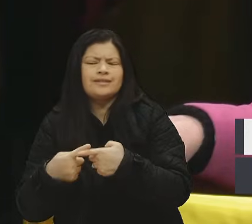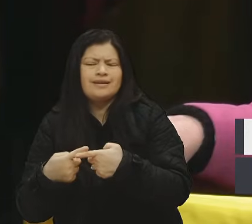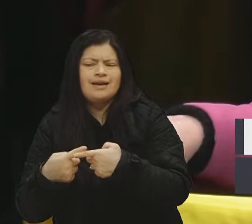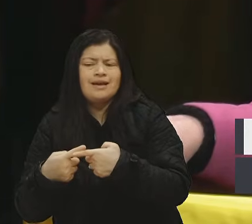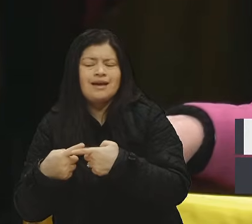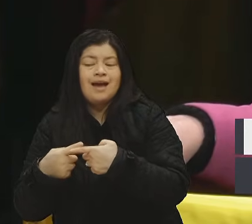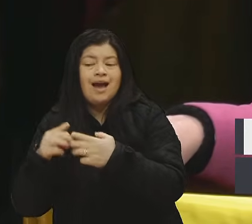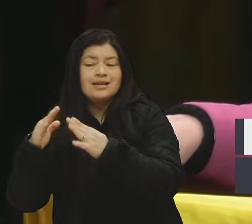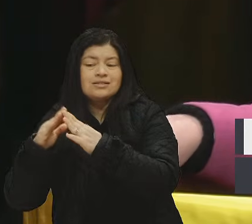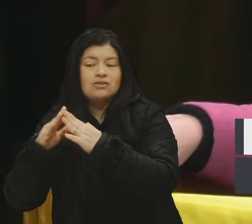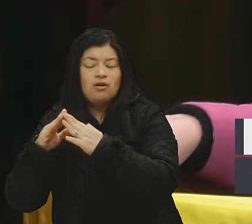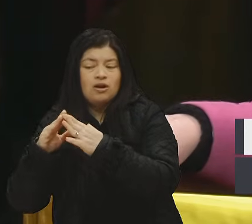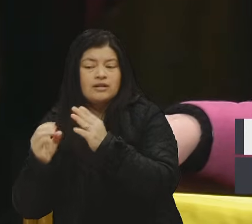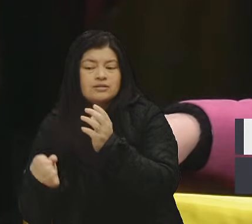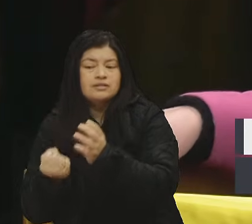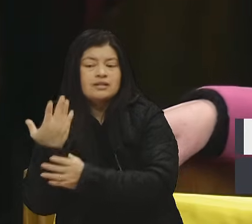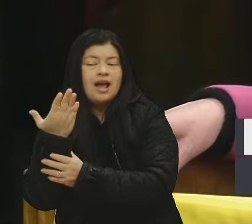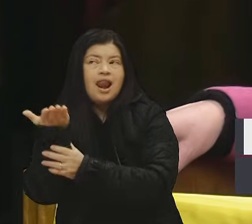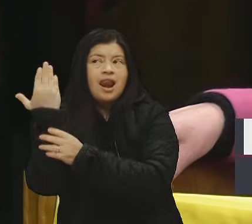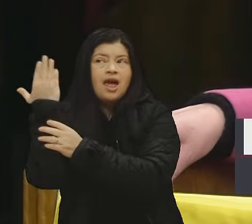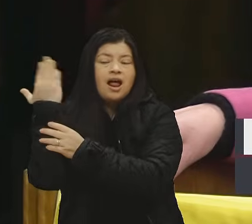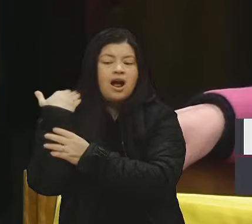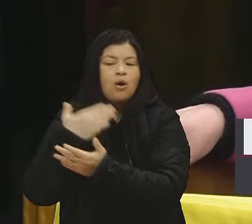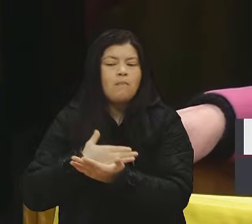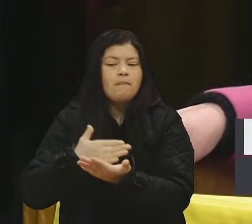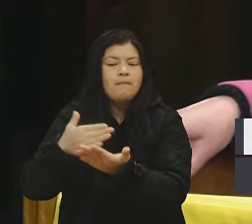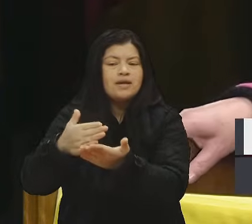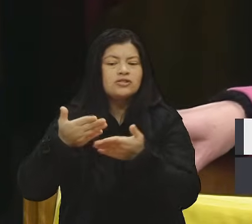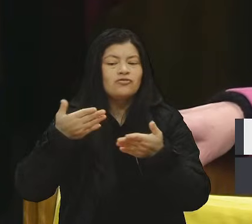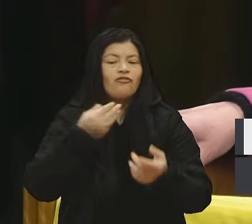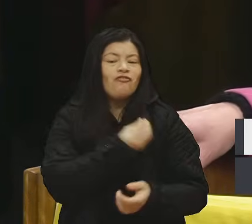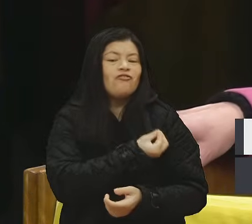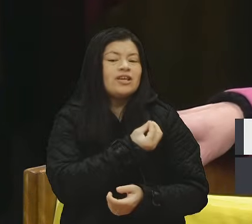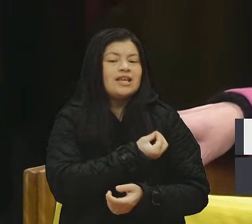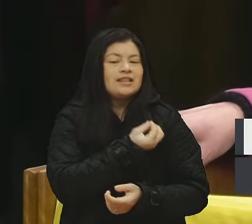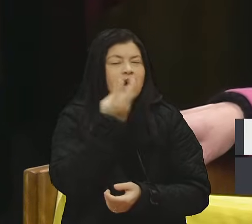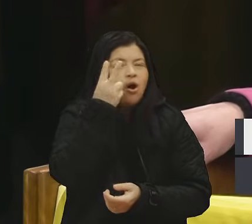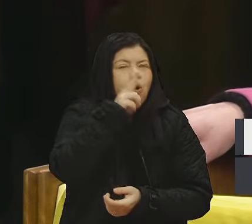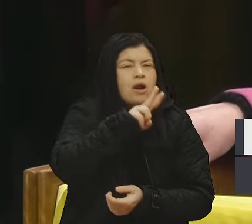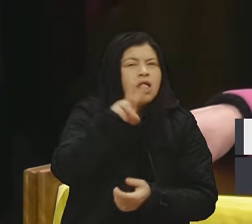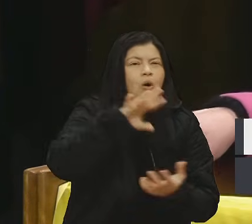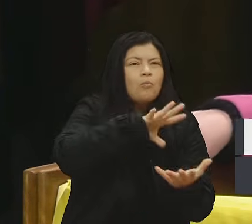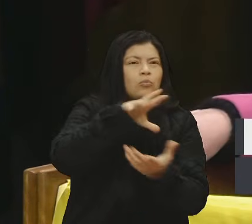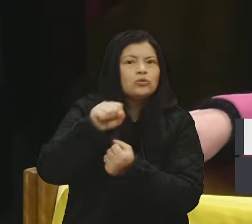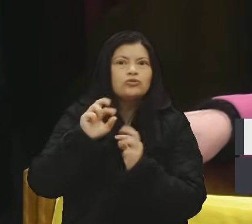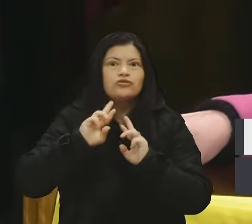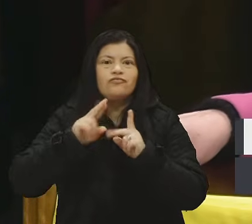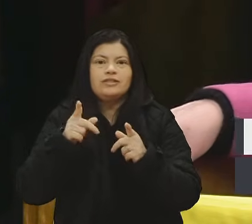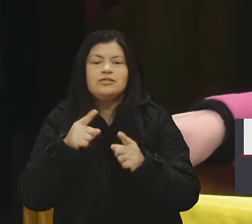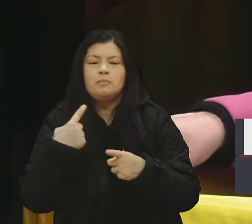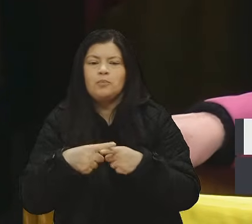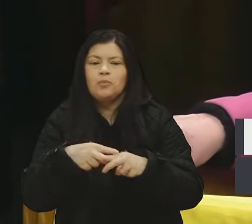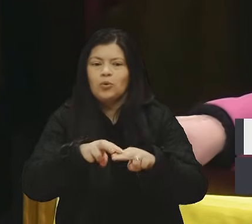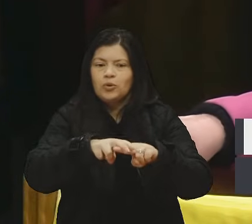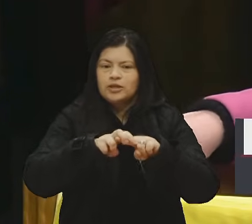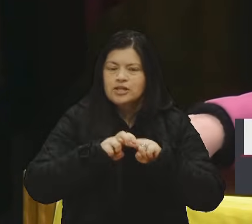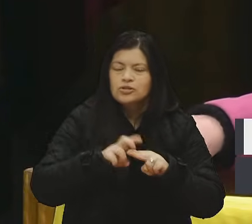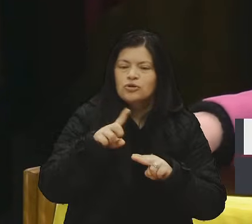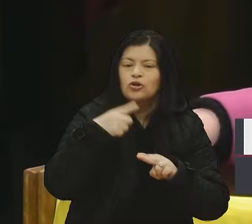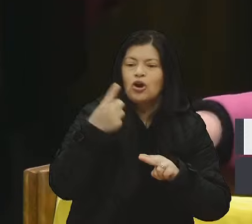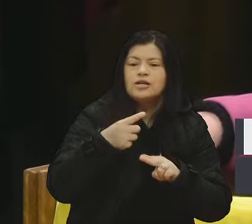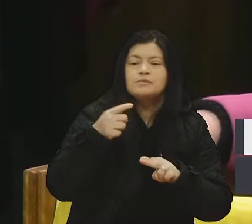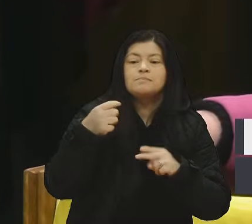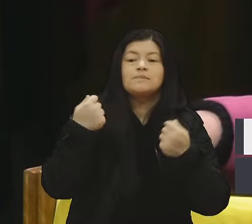forma lá no início da nossa vida e nos faz enxergar um mundo diferente. Por isso nós temos que ganhar as mentes e os